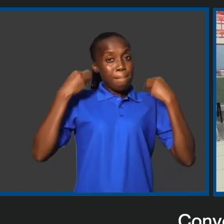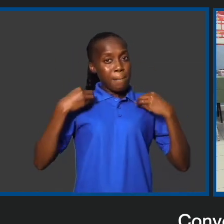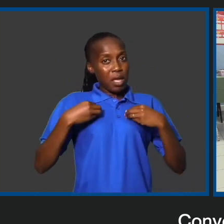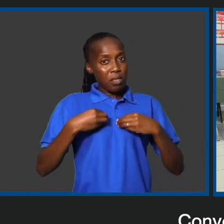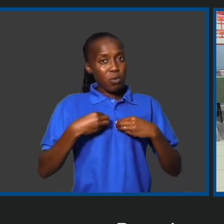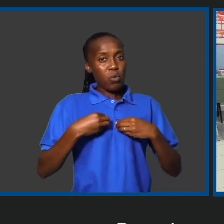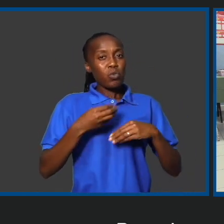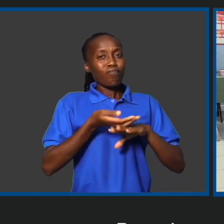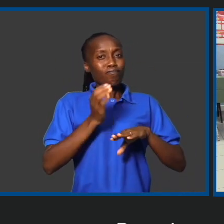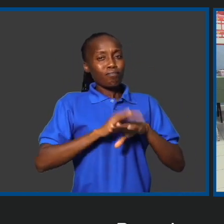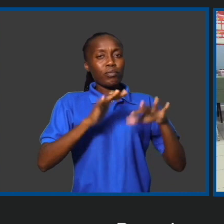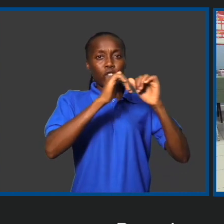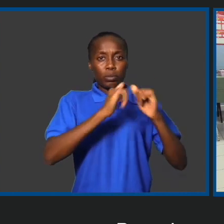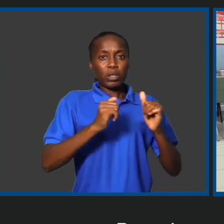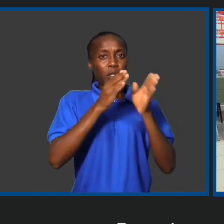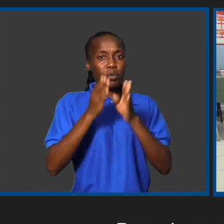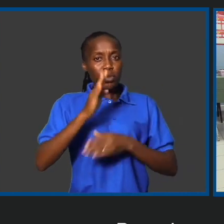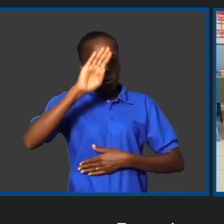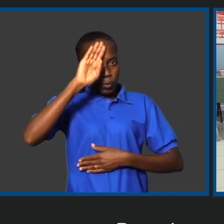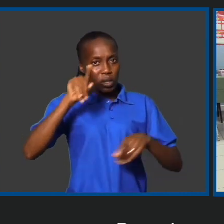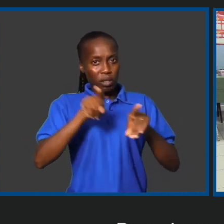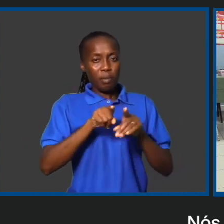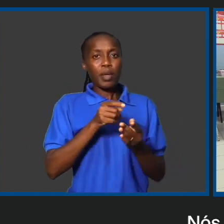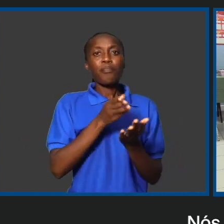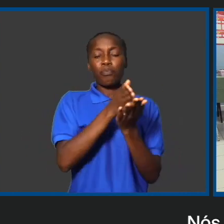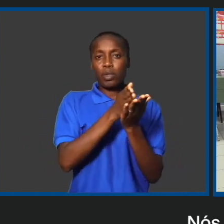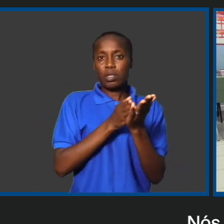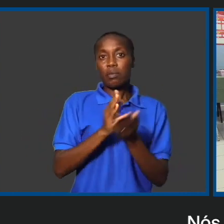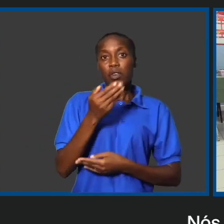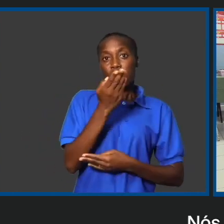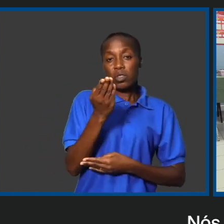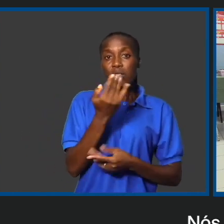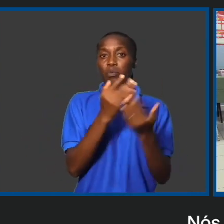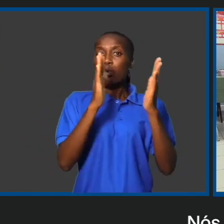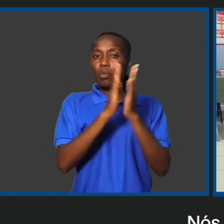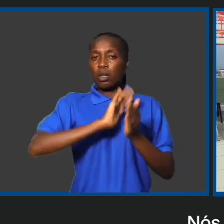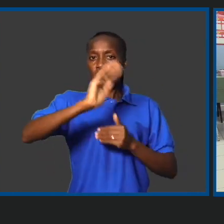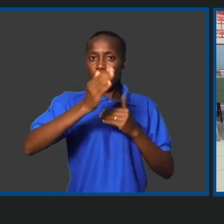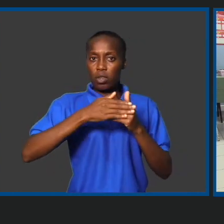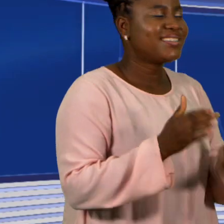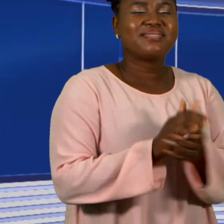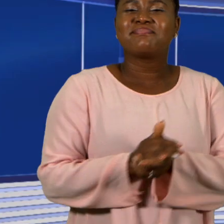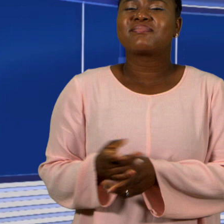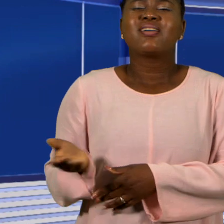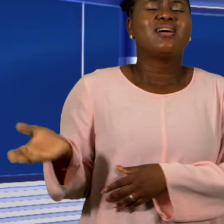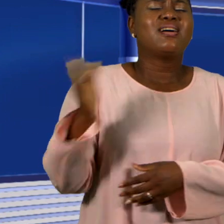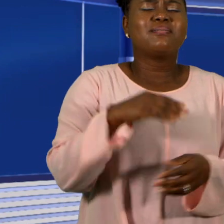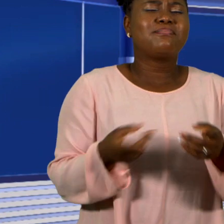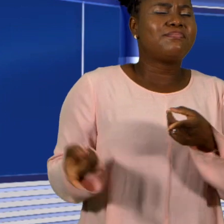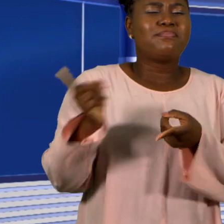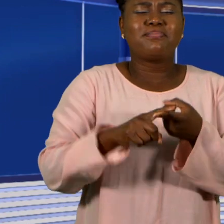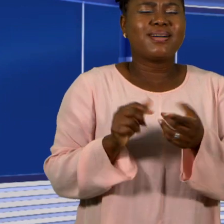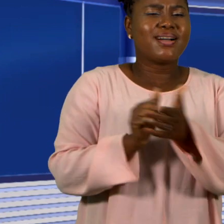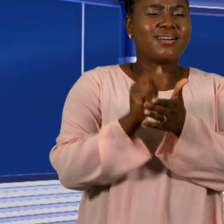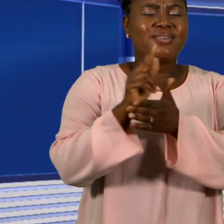também dos pacientes. Para si que esteve na nossa companhia, o nosso muito obrigado. Nós voltamos daqui a 7 dias. Vamos a mais uma aula